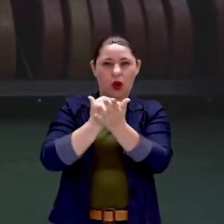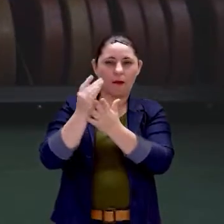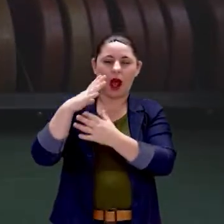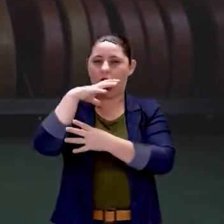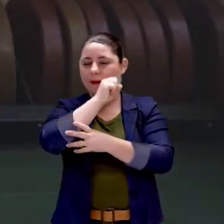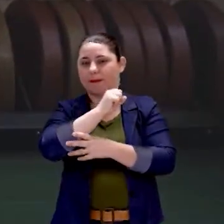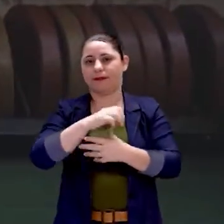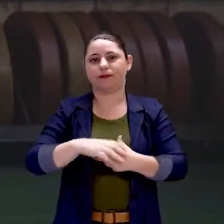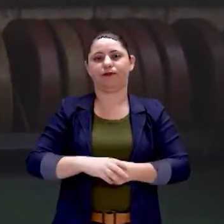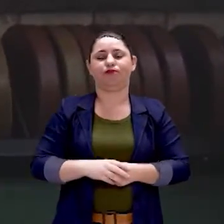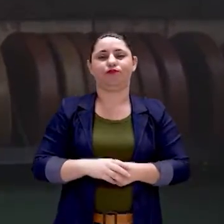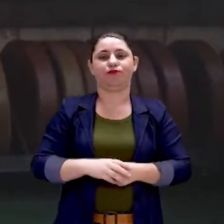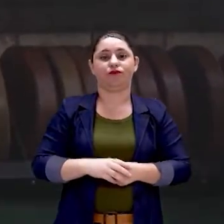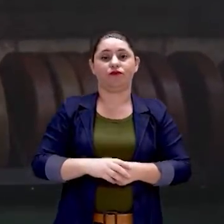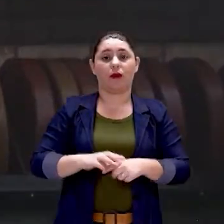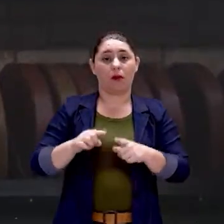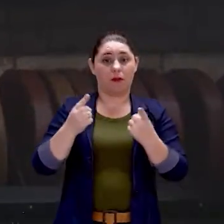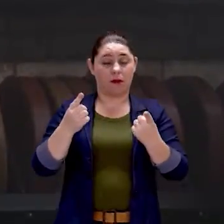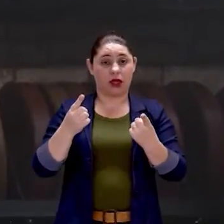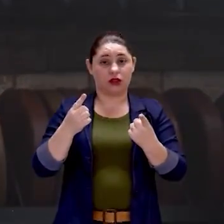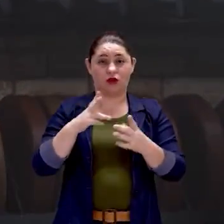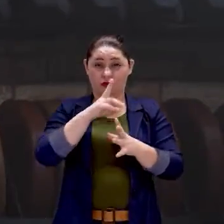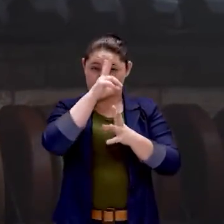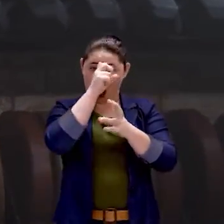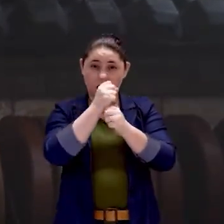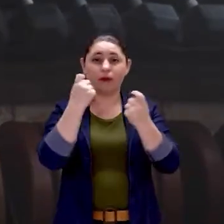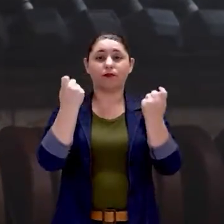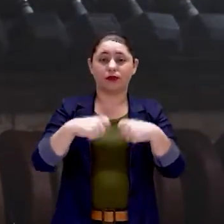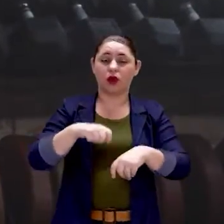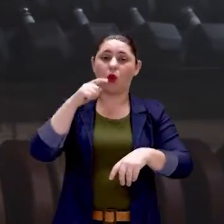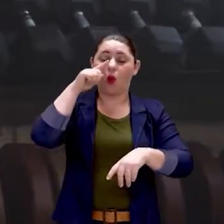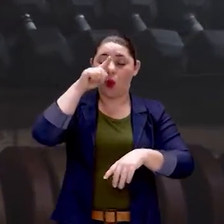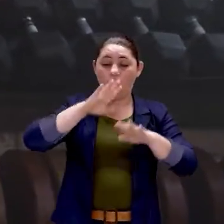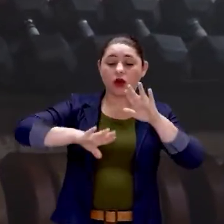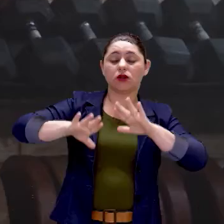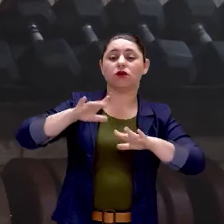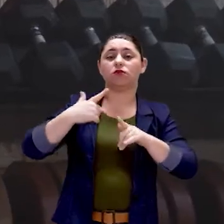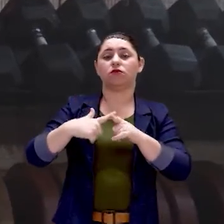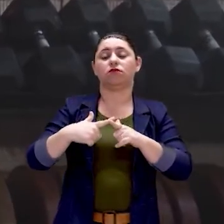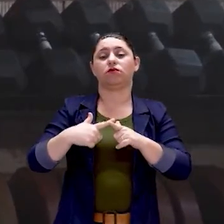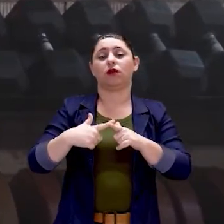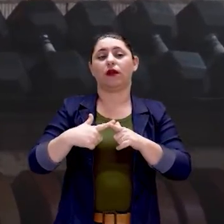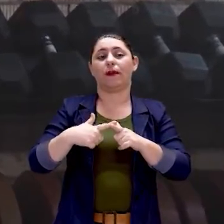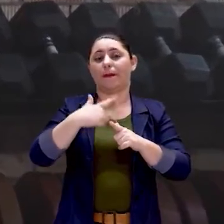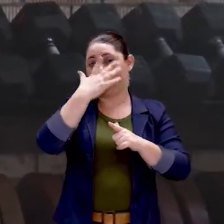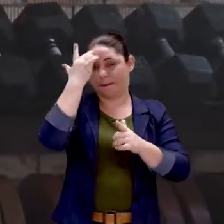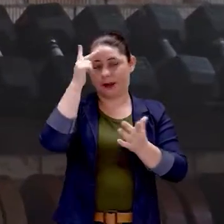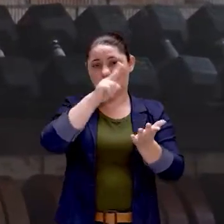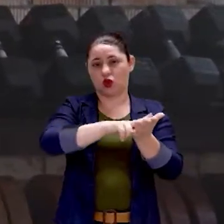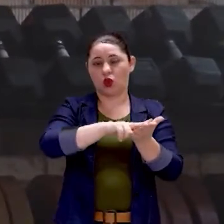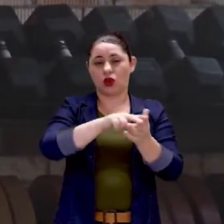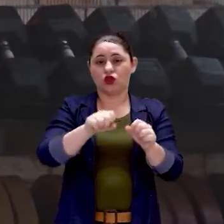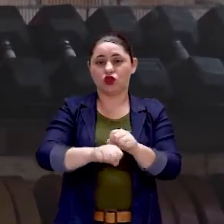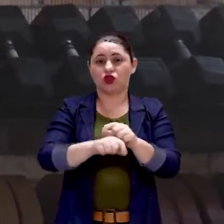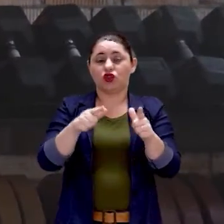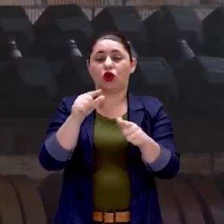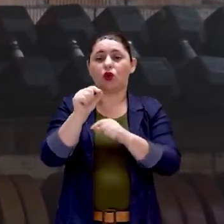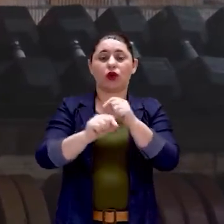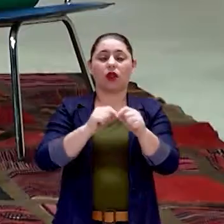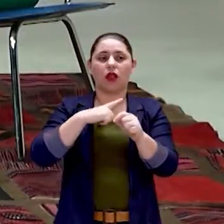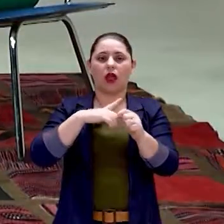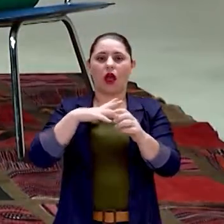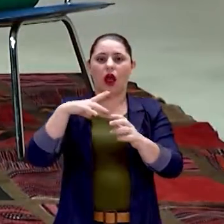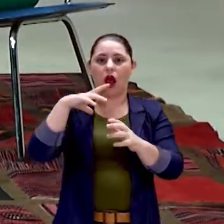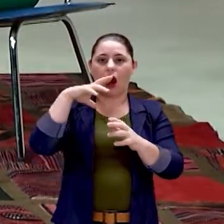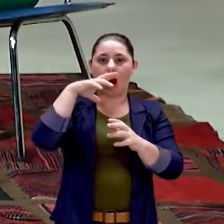numa intensidade muito alta. Mas essa intensidade muito alta tem que tomar cuidado também, porque o paciente tem a chance de entrar em overtraining